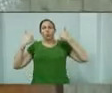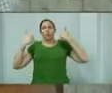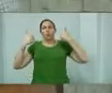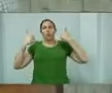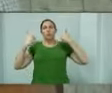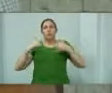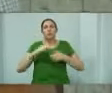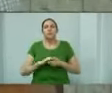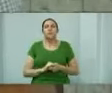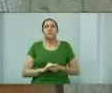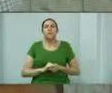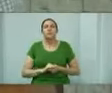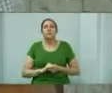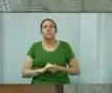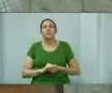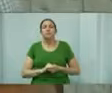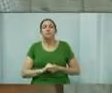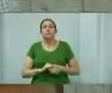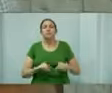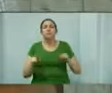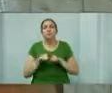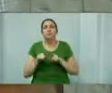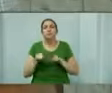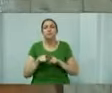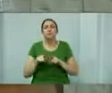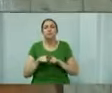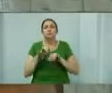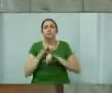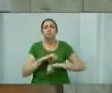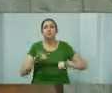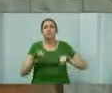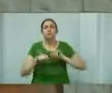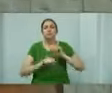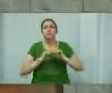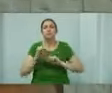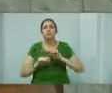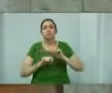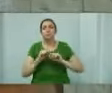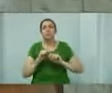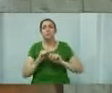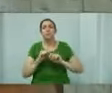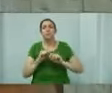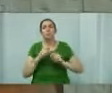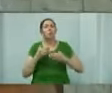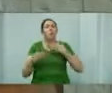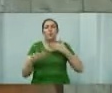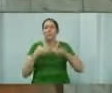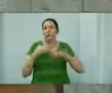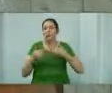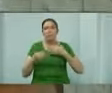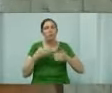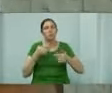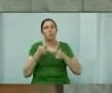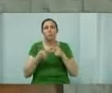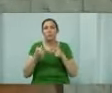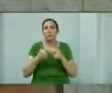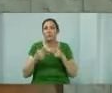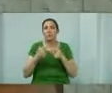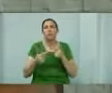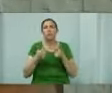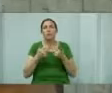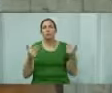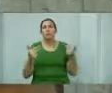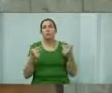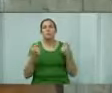como prefeito da cidade de Erechim, e quero reforçar para vocês, qualquer questão, nós vamos entregar isso, qualquer questão que tiver que ser detalhada depois,